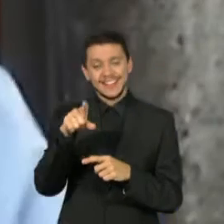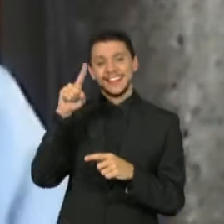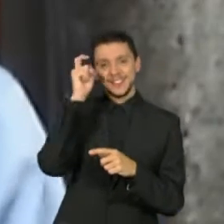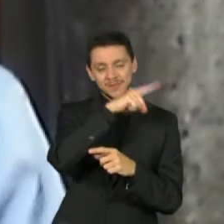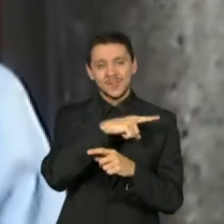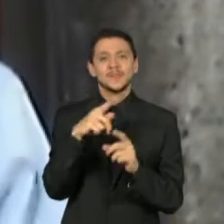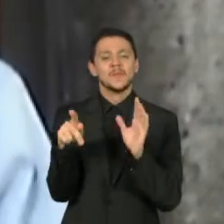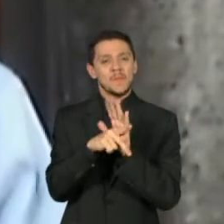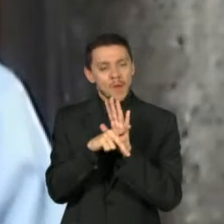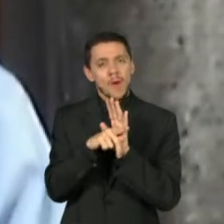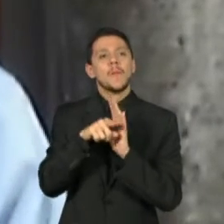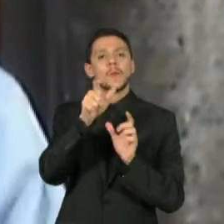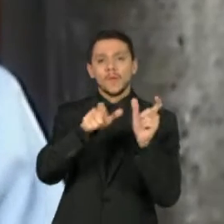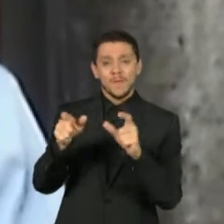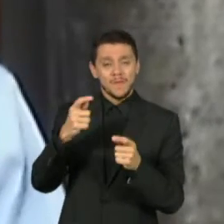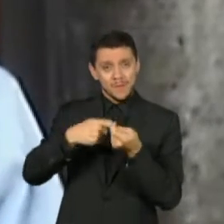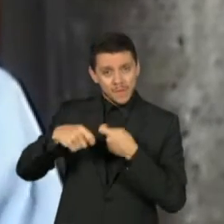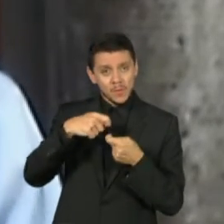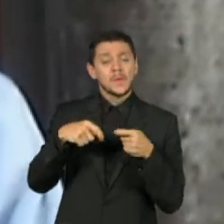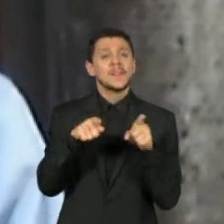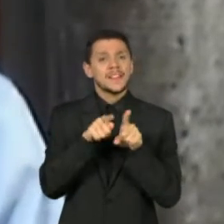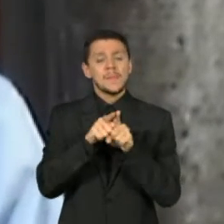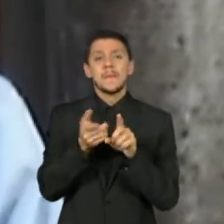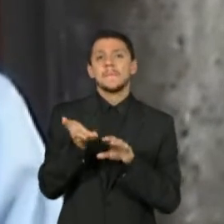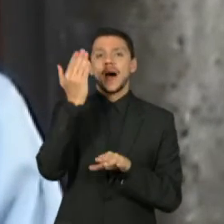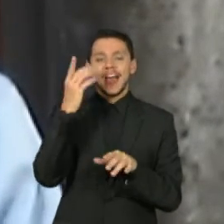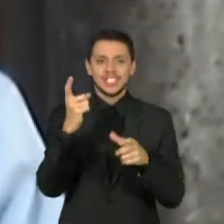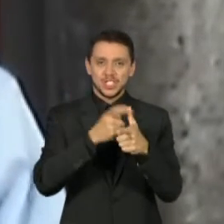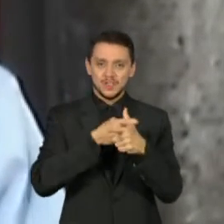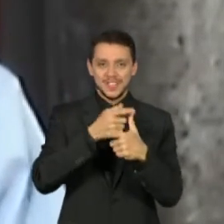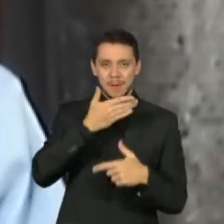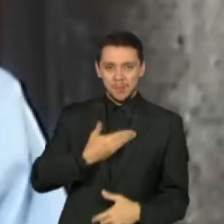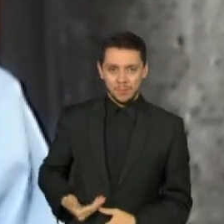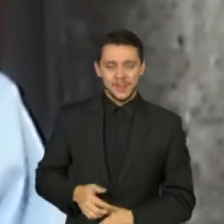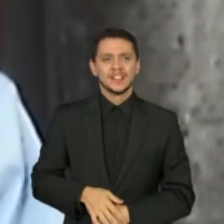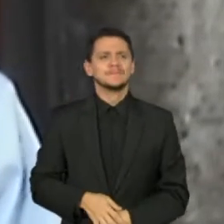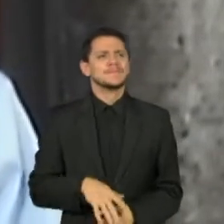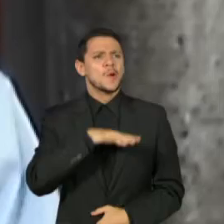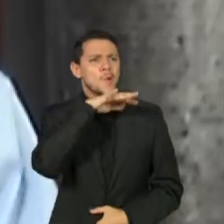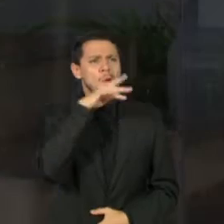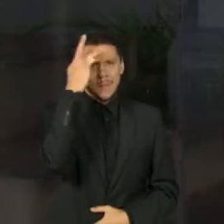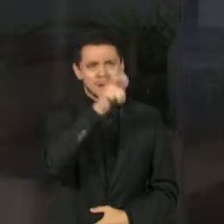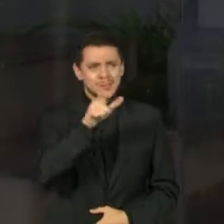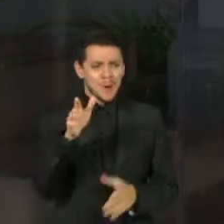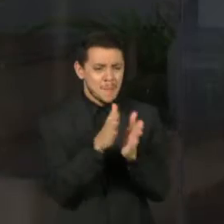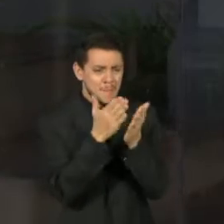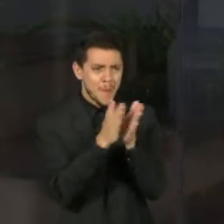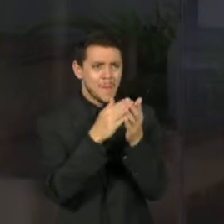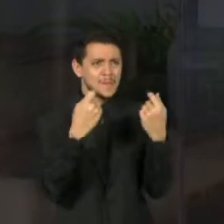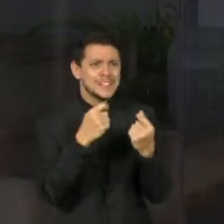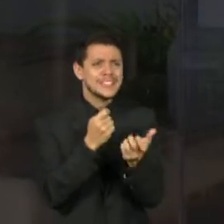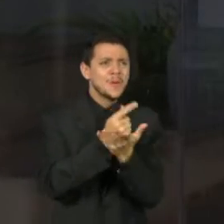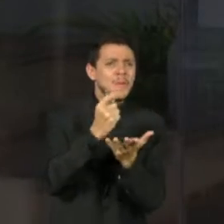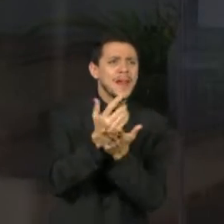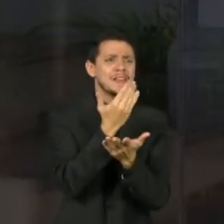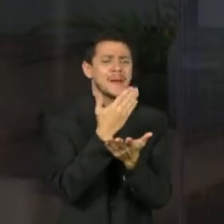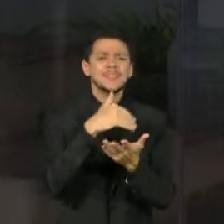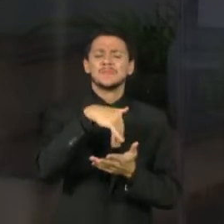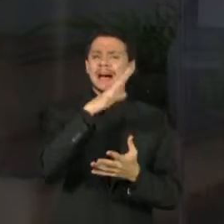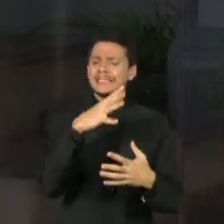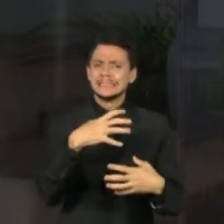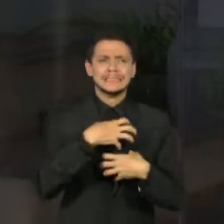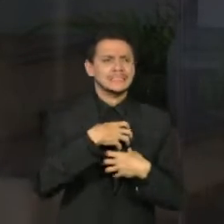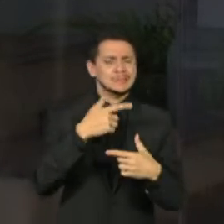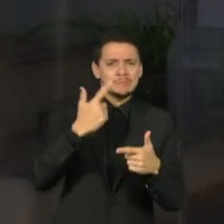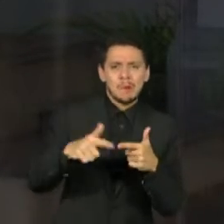pública. Isso é ruim, quer dizer, para os mais pobres que dependem mais de alimentos, sentem mais. Mesmo com a alta no número de